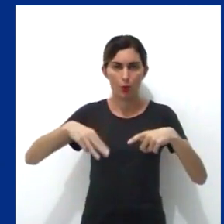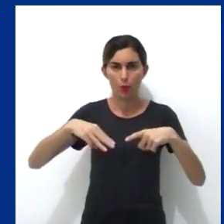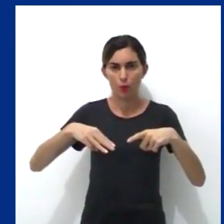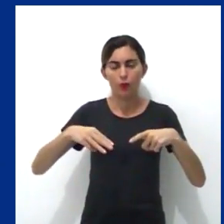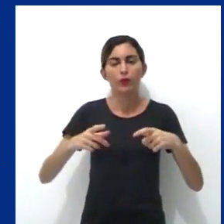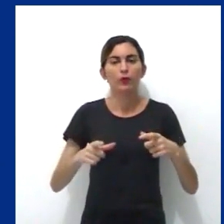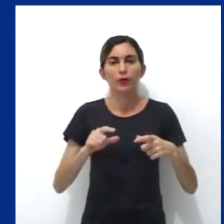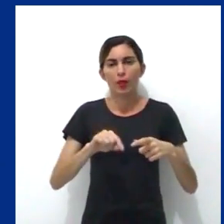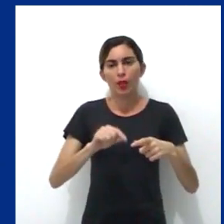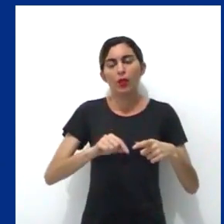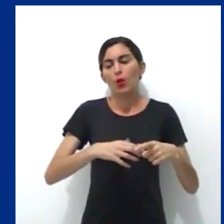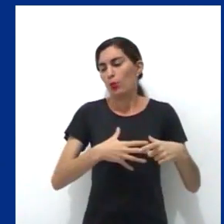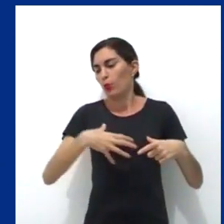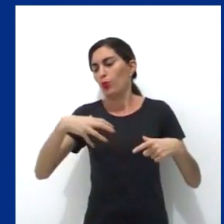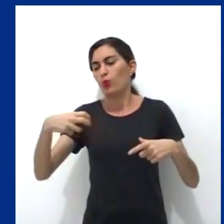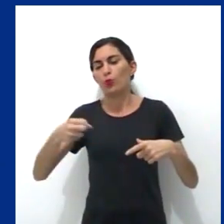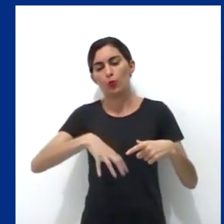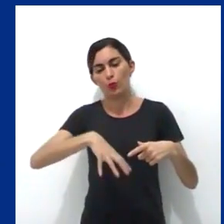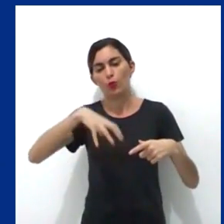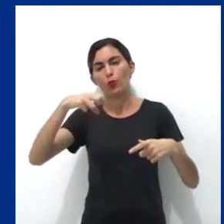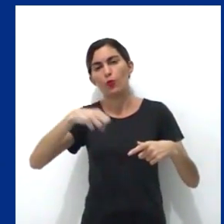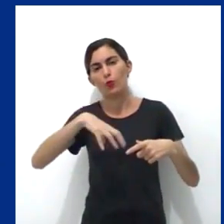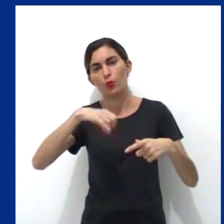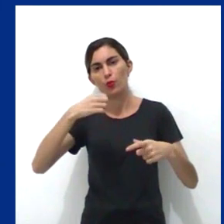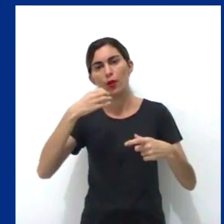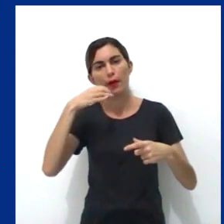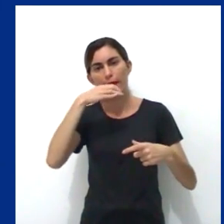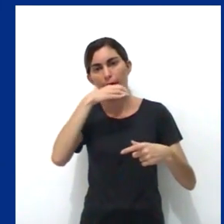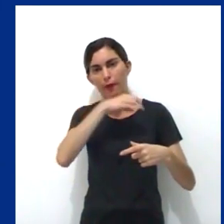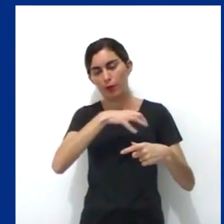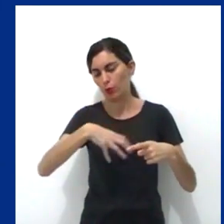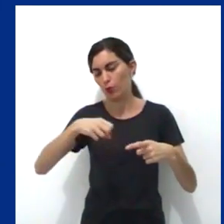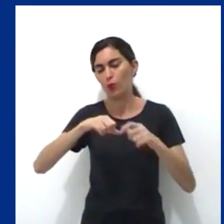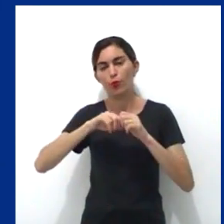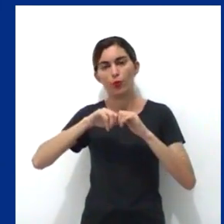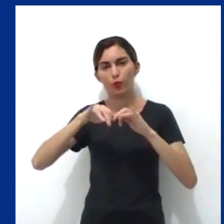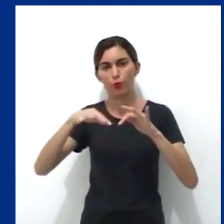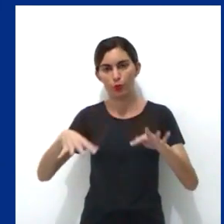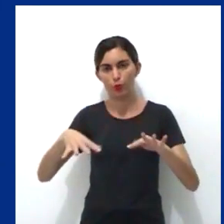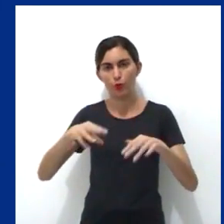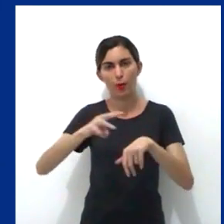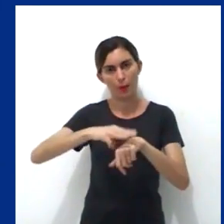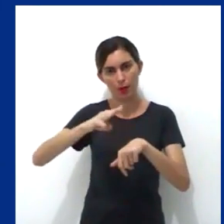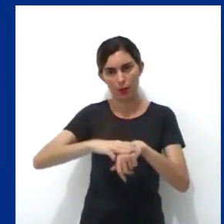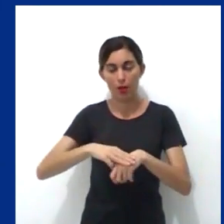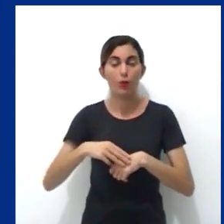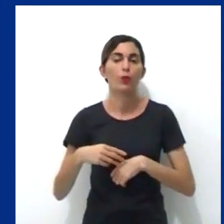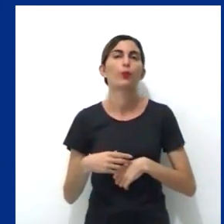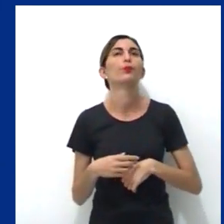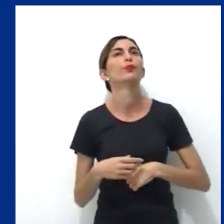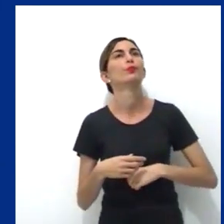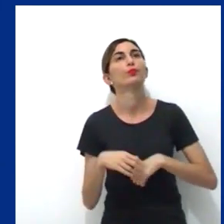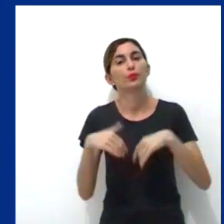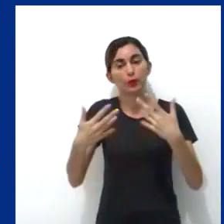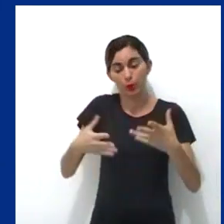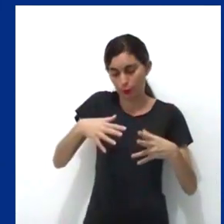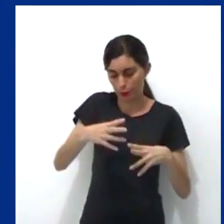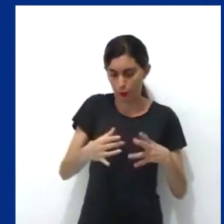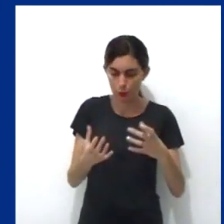calor. A irradiação da chama do fogão, que está irradiando o calor para a panela feita de